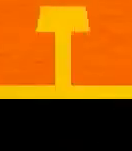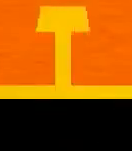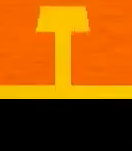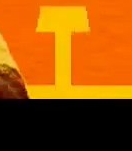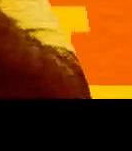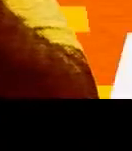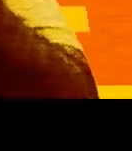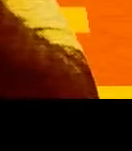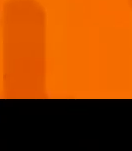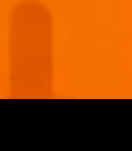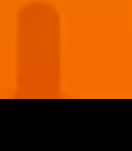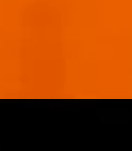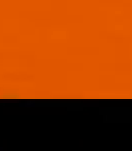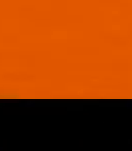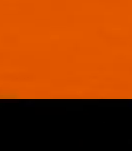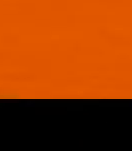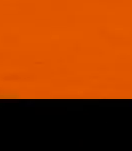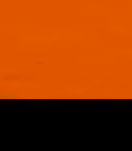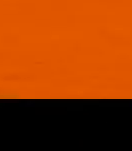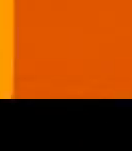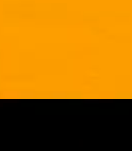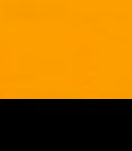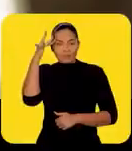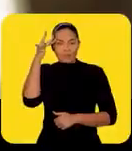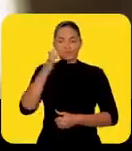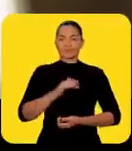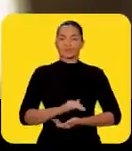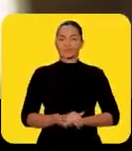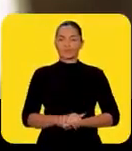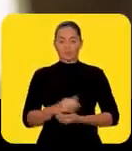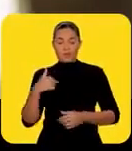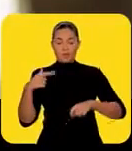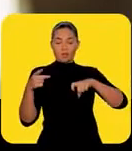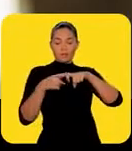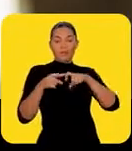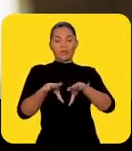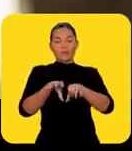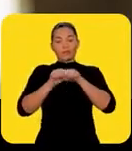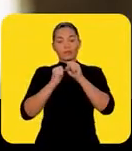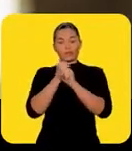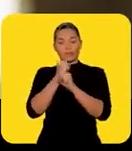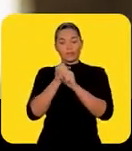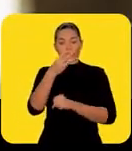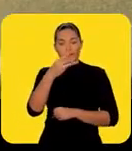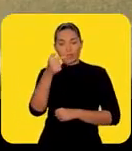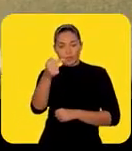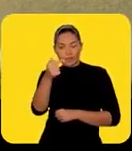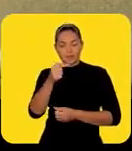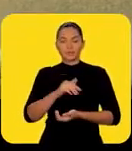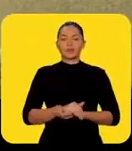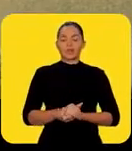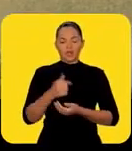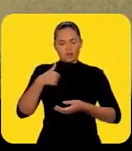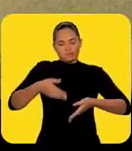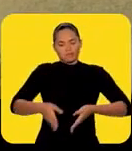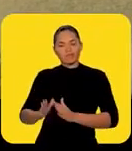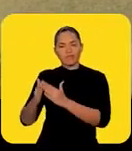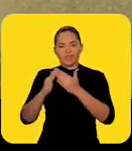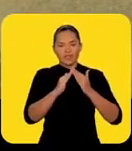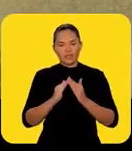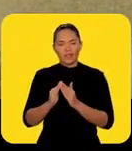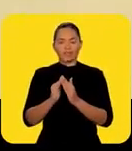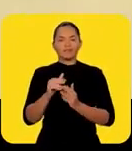Começa agora o programa Sarto Prefeito. Sou médico formado há 37 anos e me criei na periferia